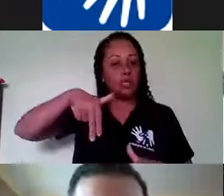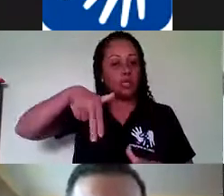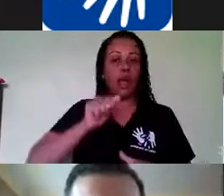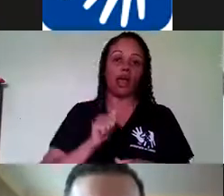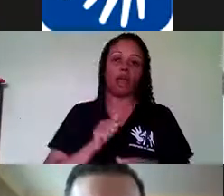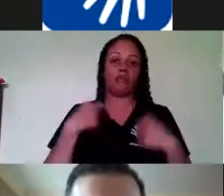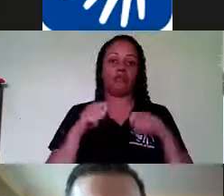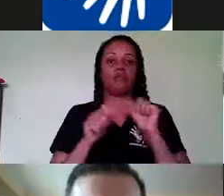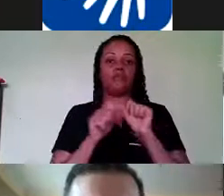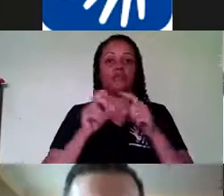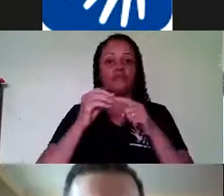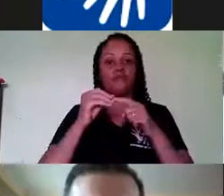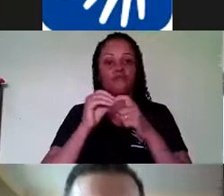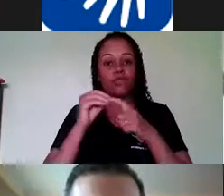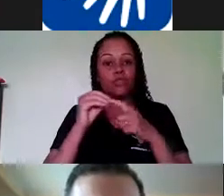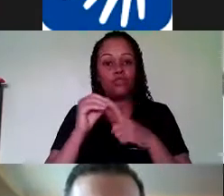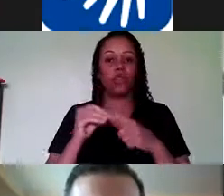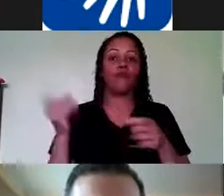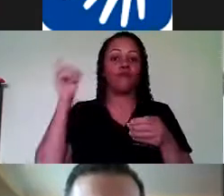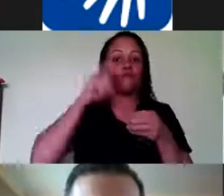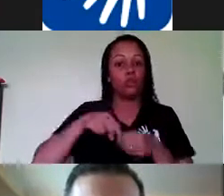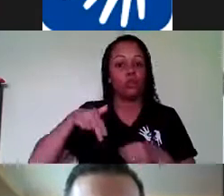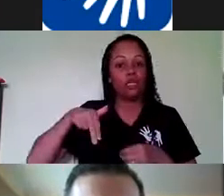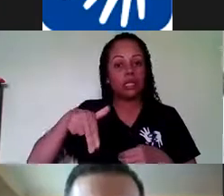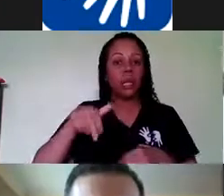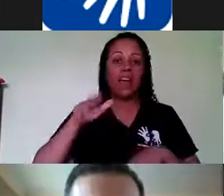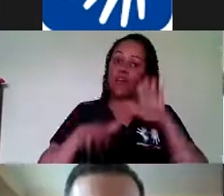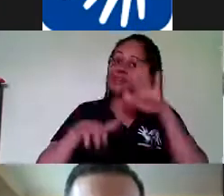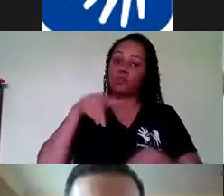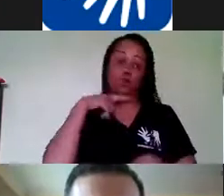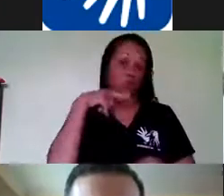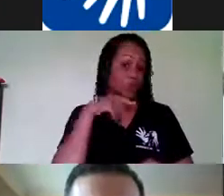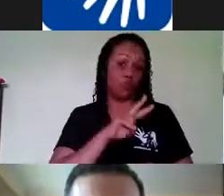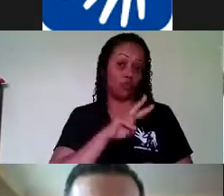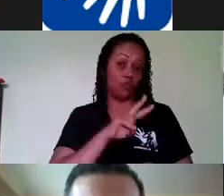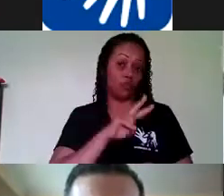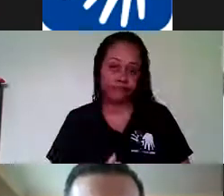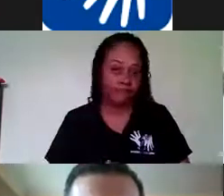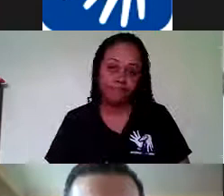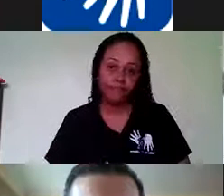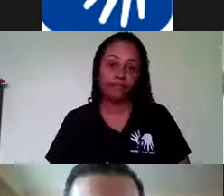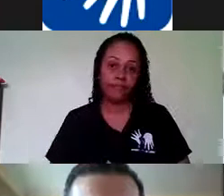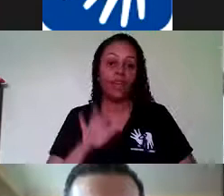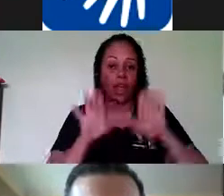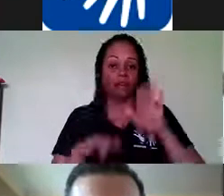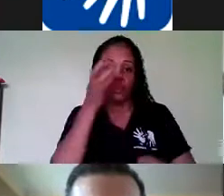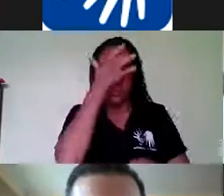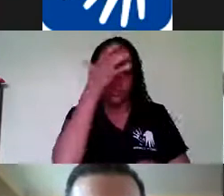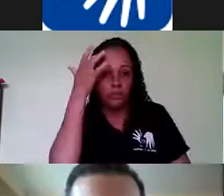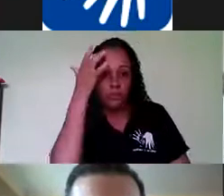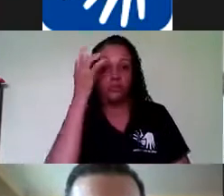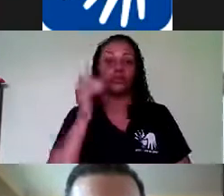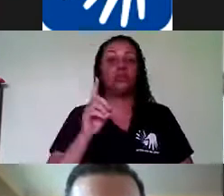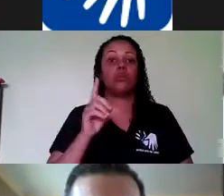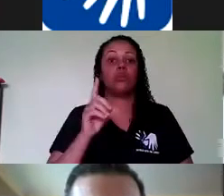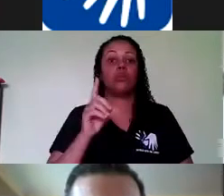a andar, talvez nem volte. Então, essas pessoas estão ficando com uma deficiência, né, com uma deformidade e uma